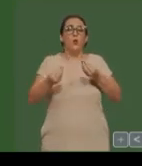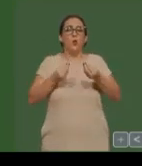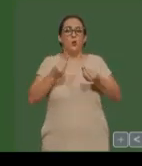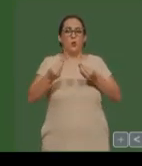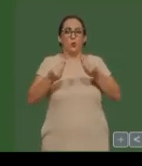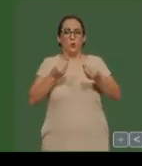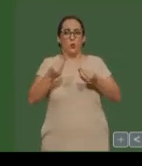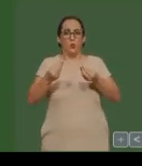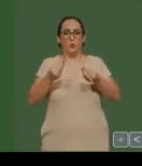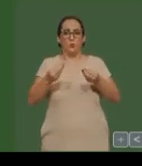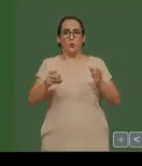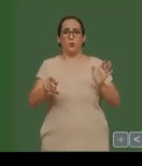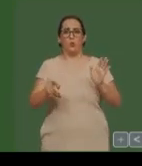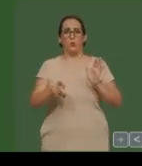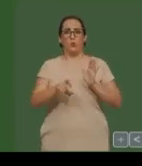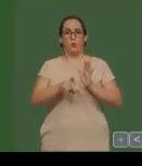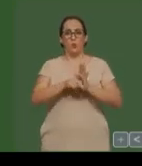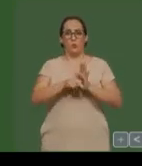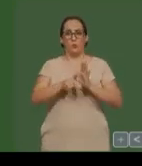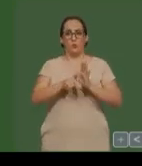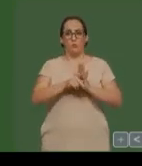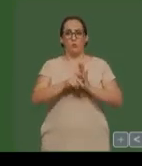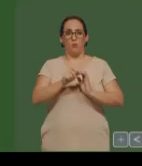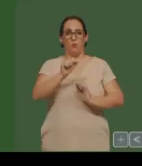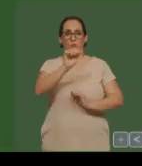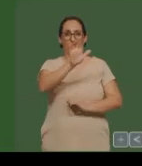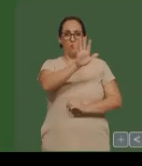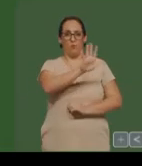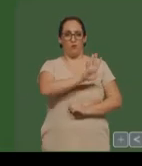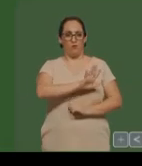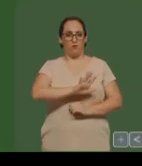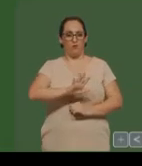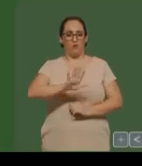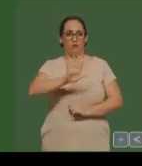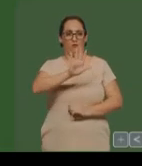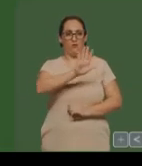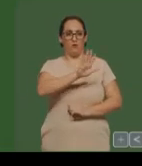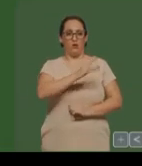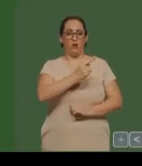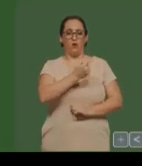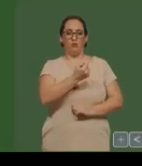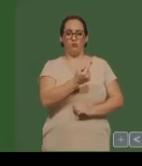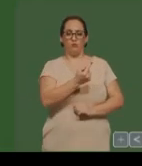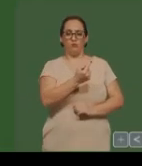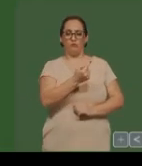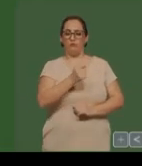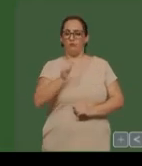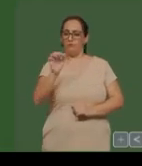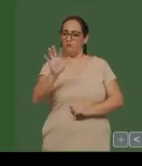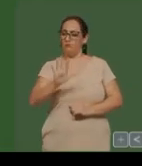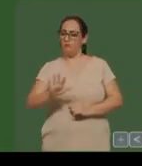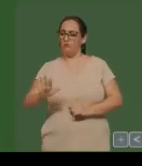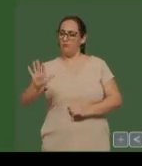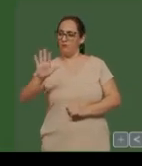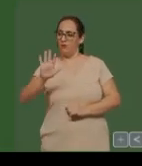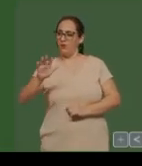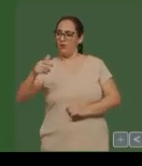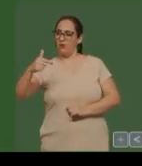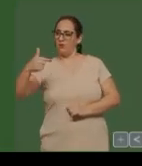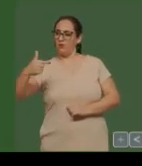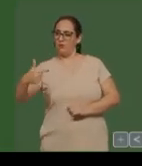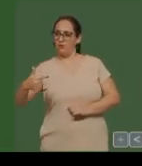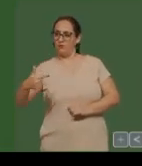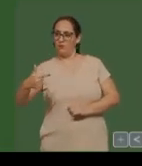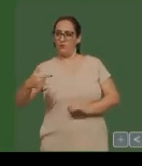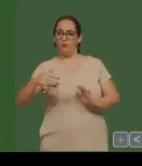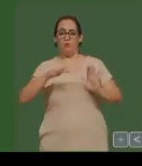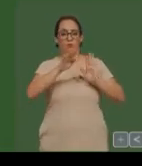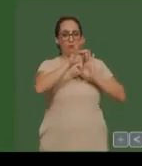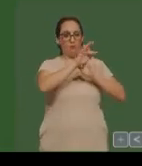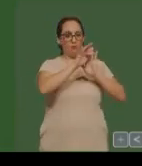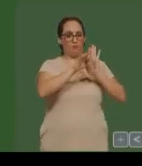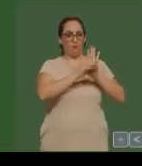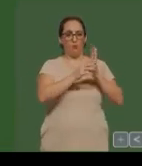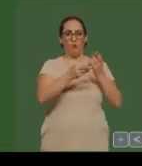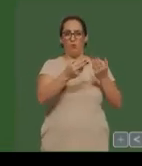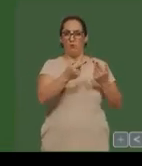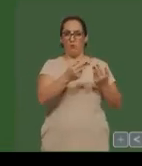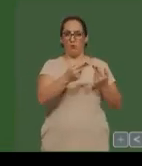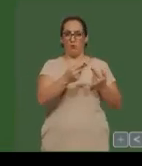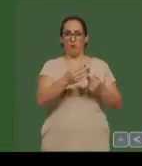área 1, que é essa área inicial, e a área 2. Vamos usar a mesma fórmula aqui, ó.